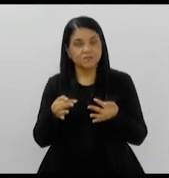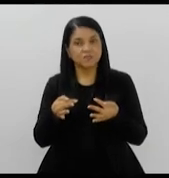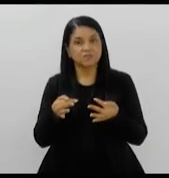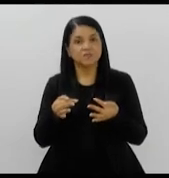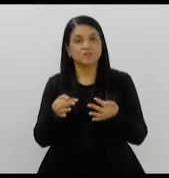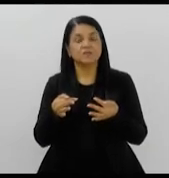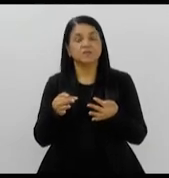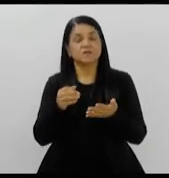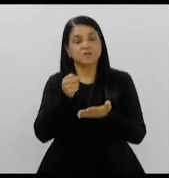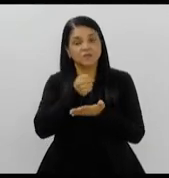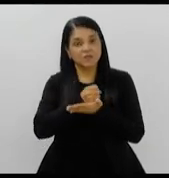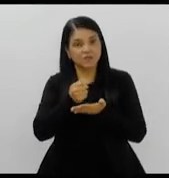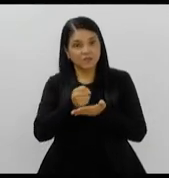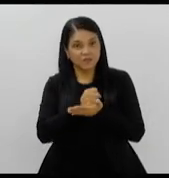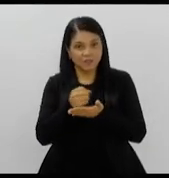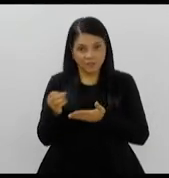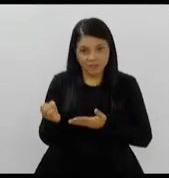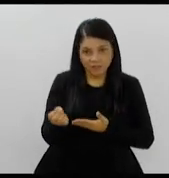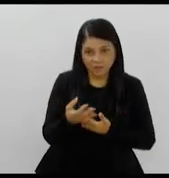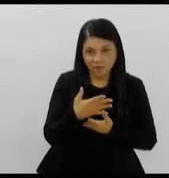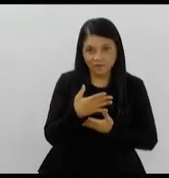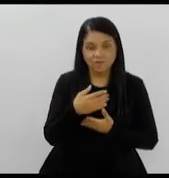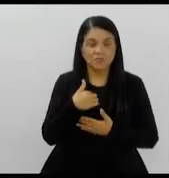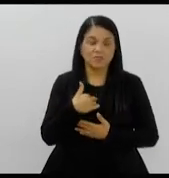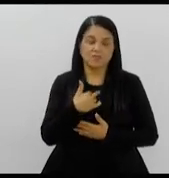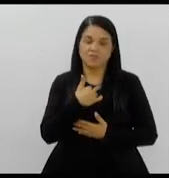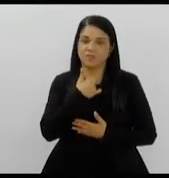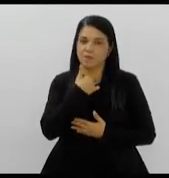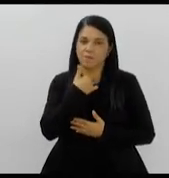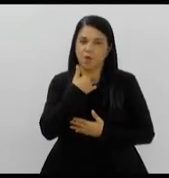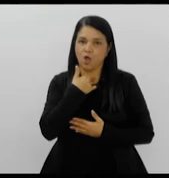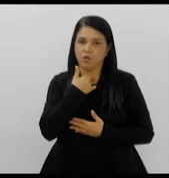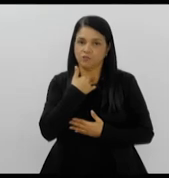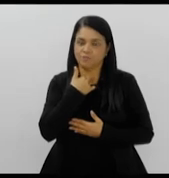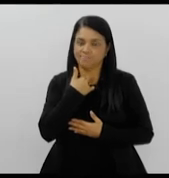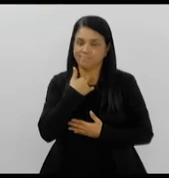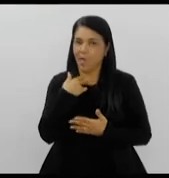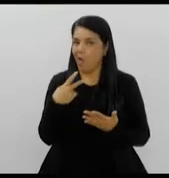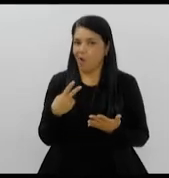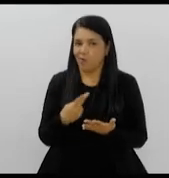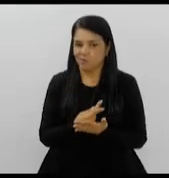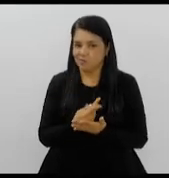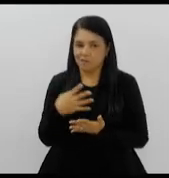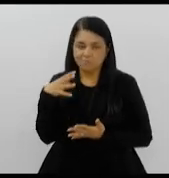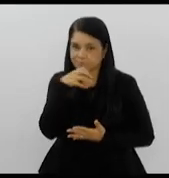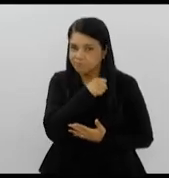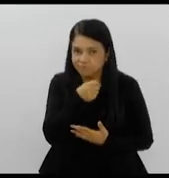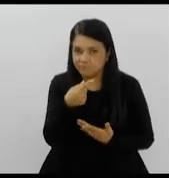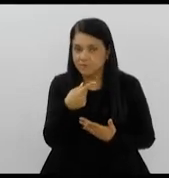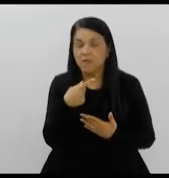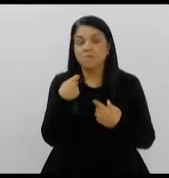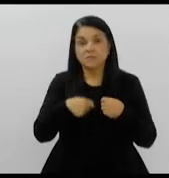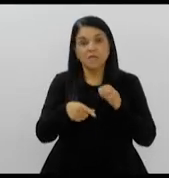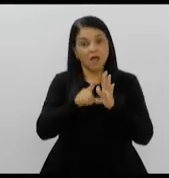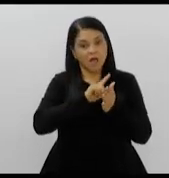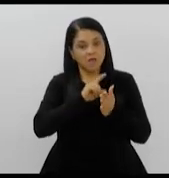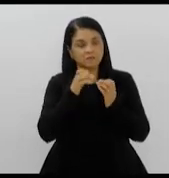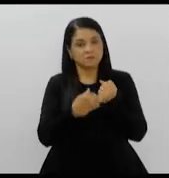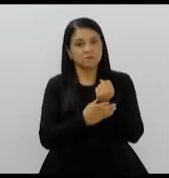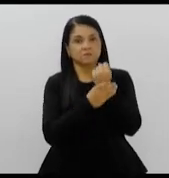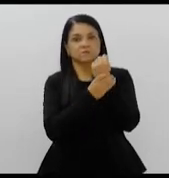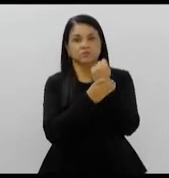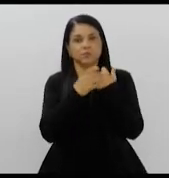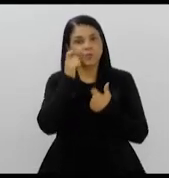dos contratos não podem ocorrer de maneira precipitada, sem garantir que o interesse